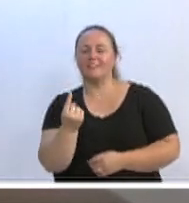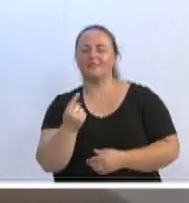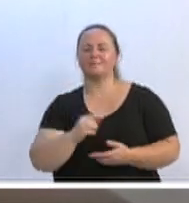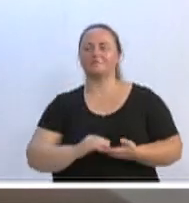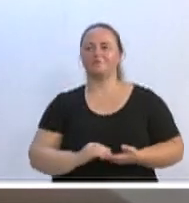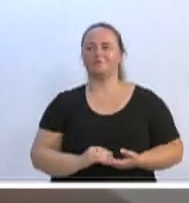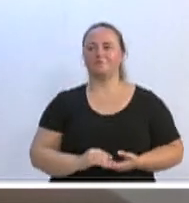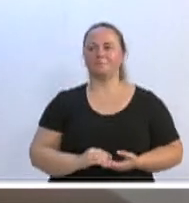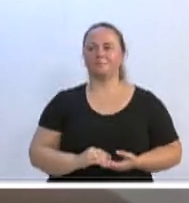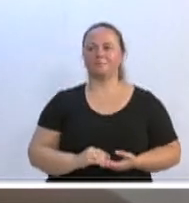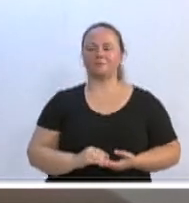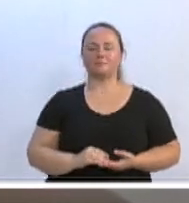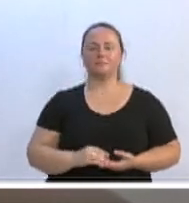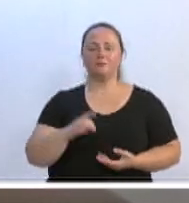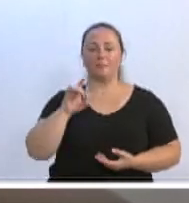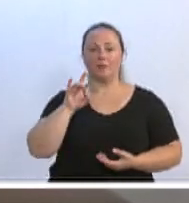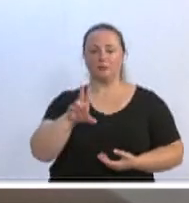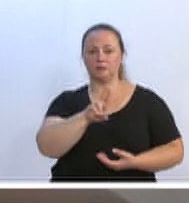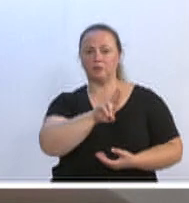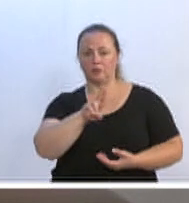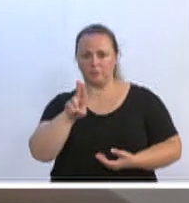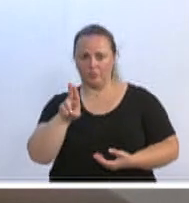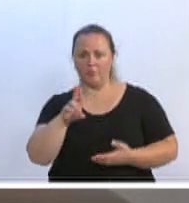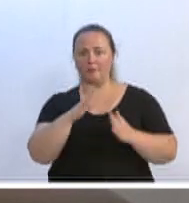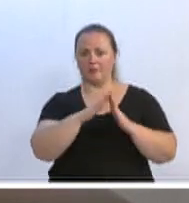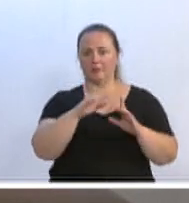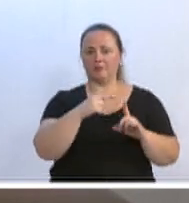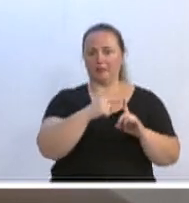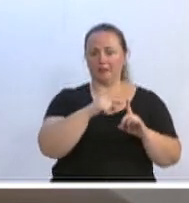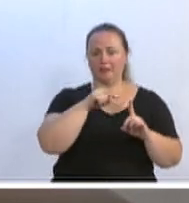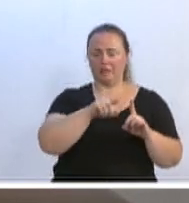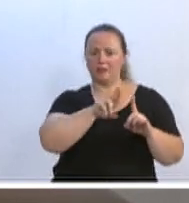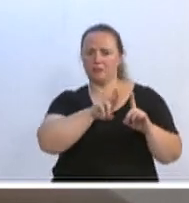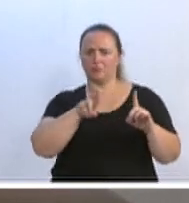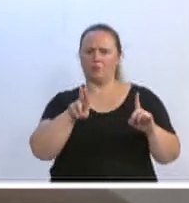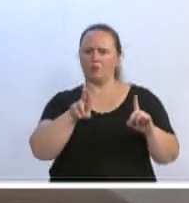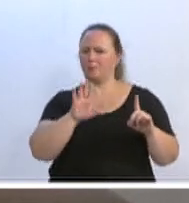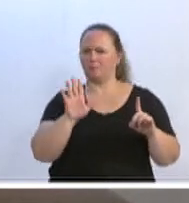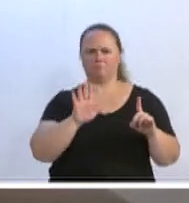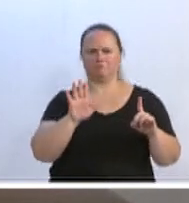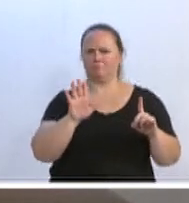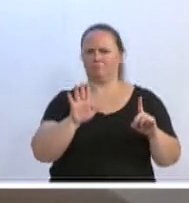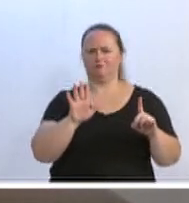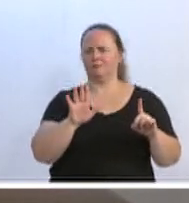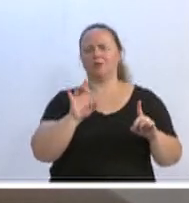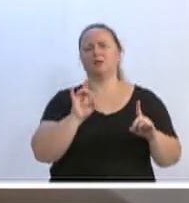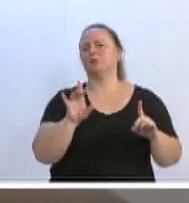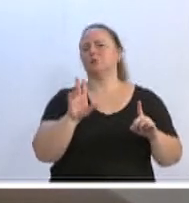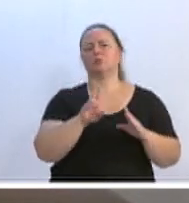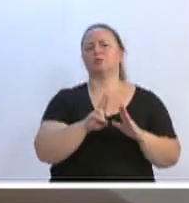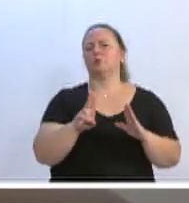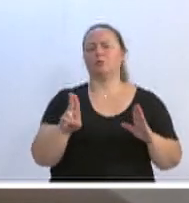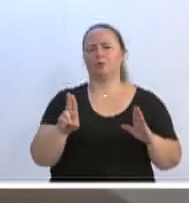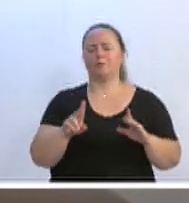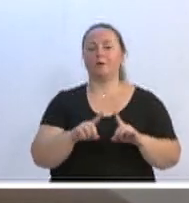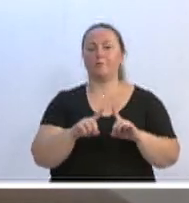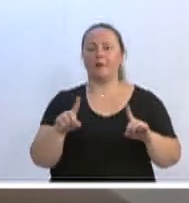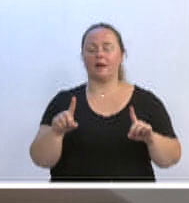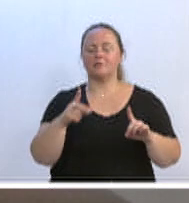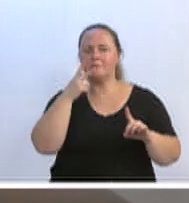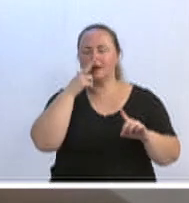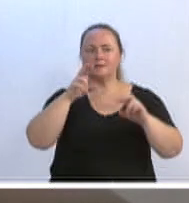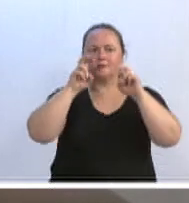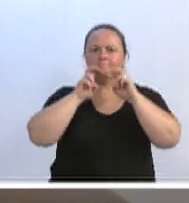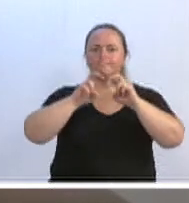Não é apenas o nome da Igreja Cristã Maranata. Não é apenas um nome, isso já deixou de ser um nome para nós, mas é um grito